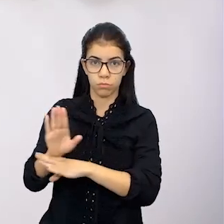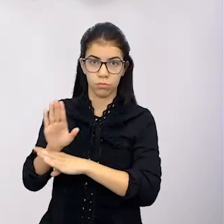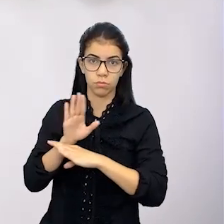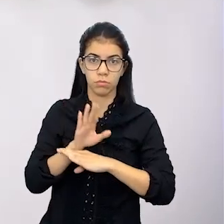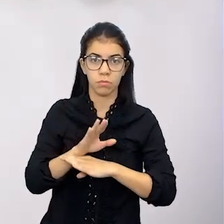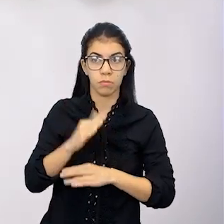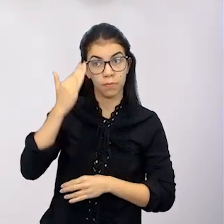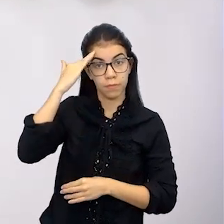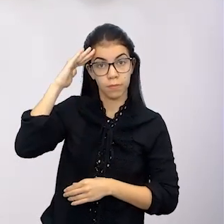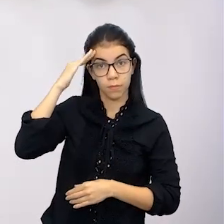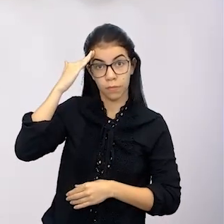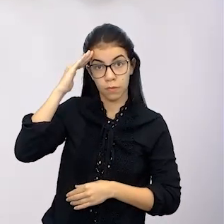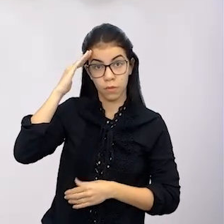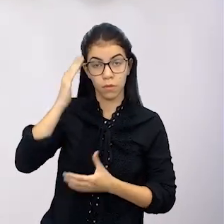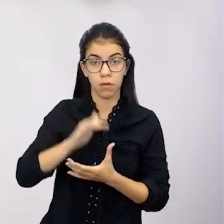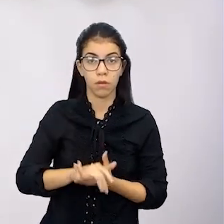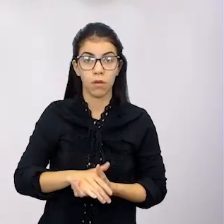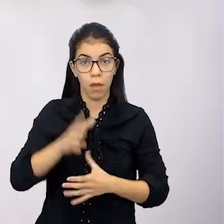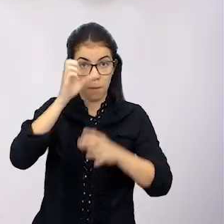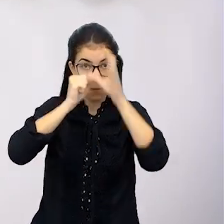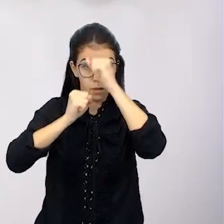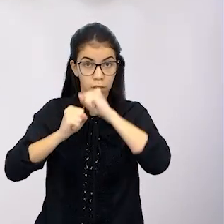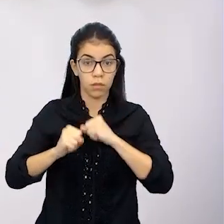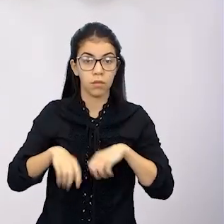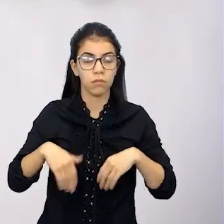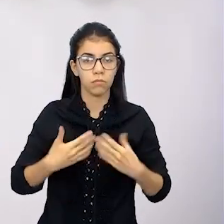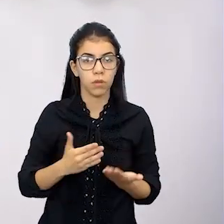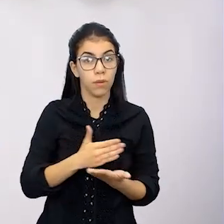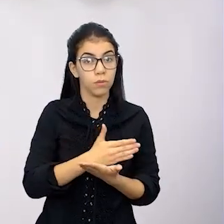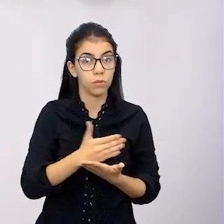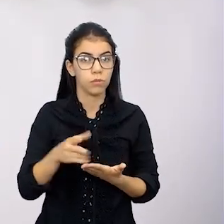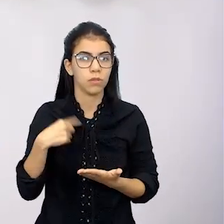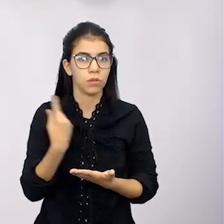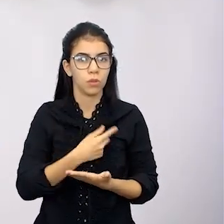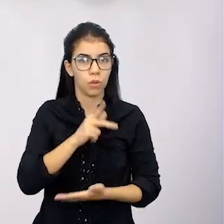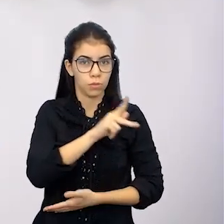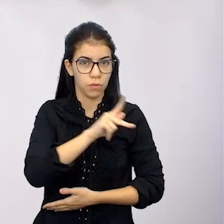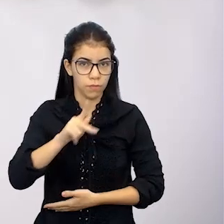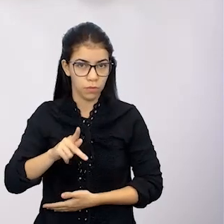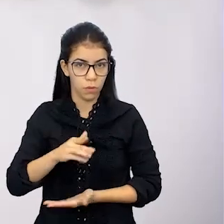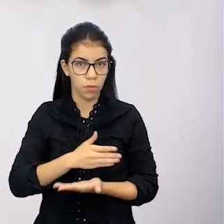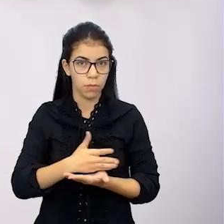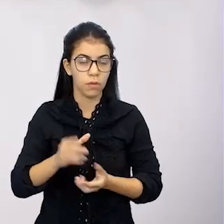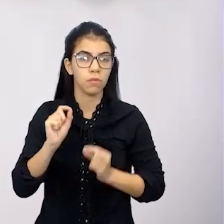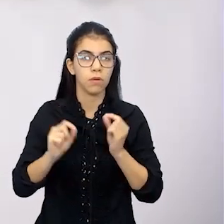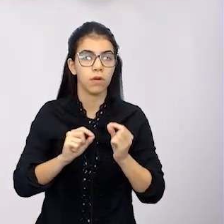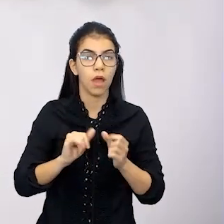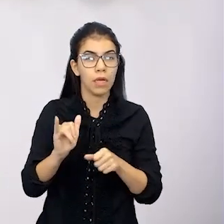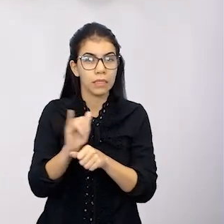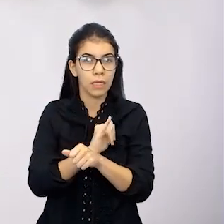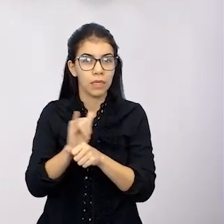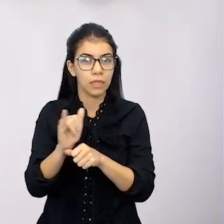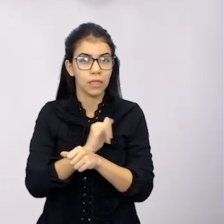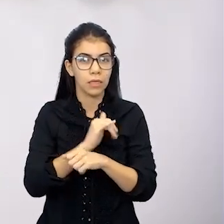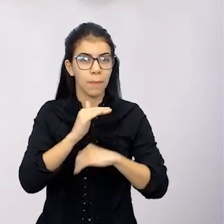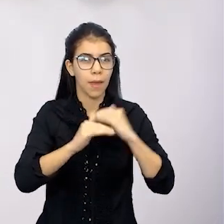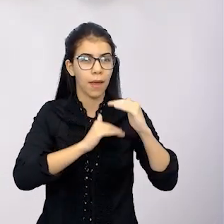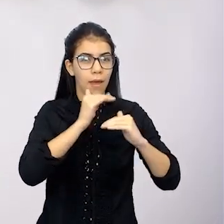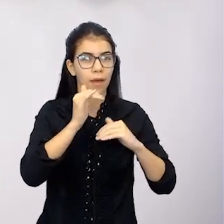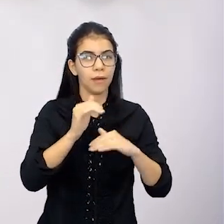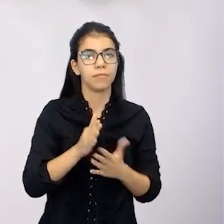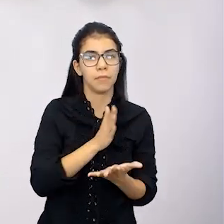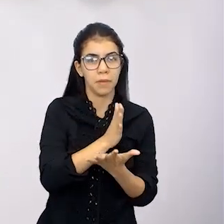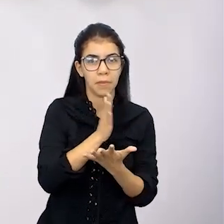a entender, a compreender? E aí onde começamos, nós professores, começamos a estabelecer estratégias, conversamos com outras